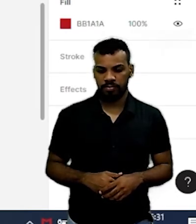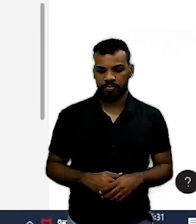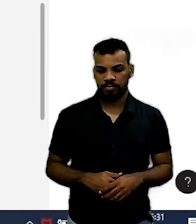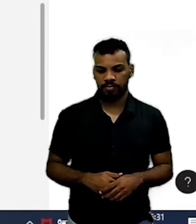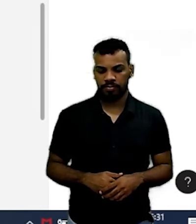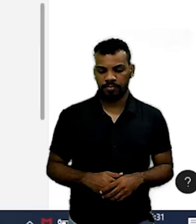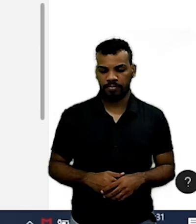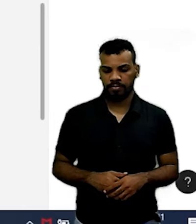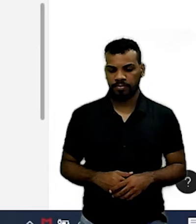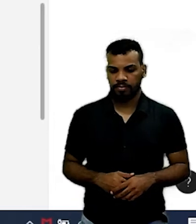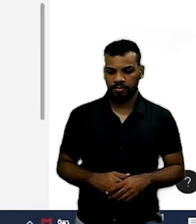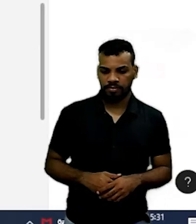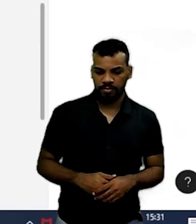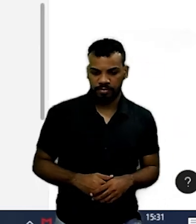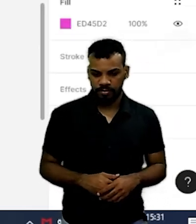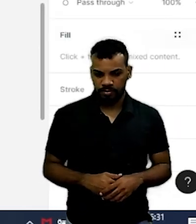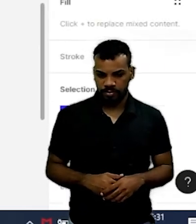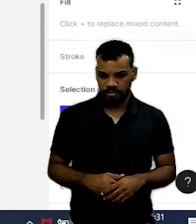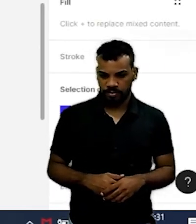Pronto.